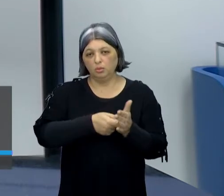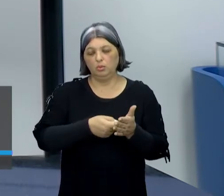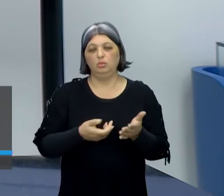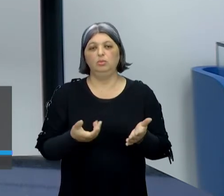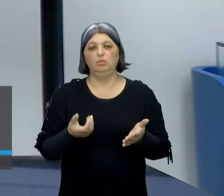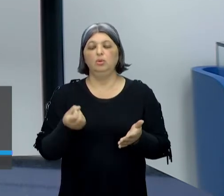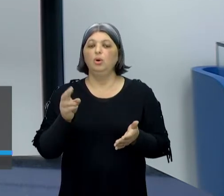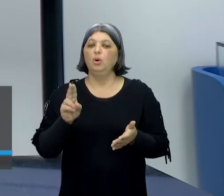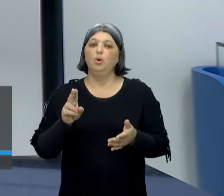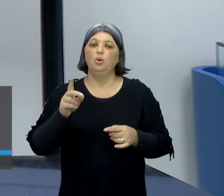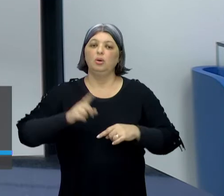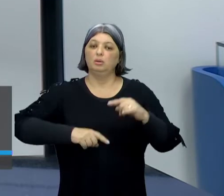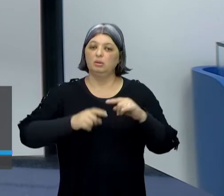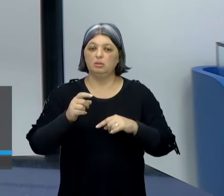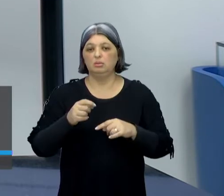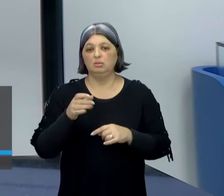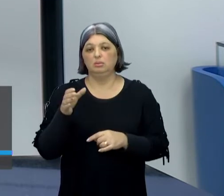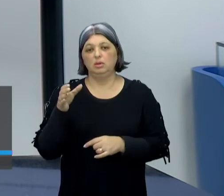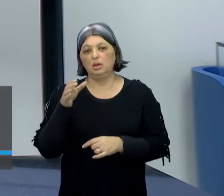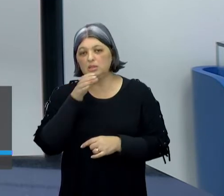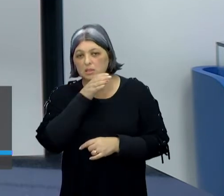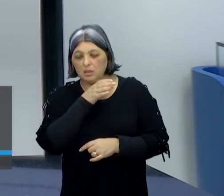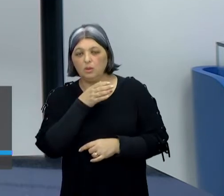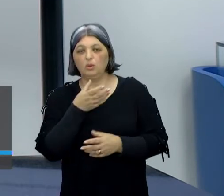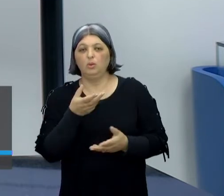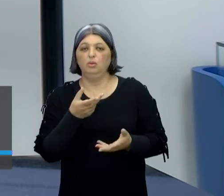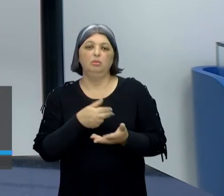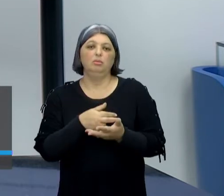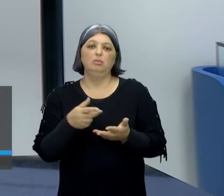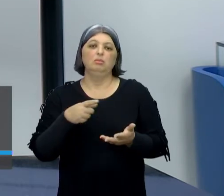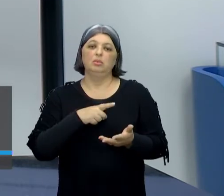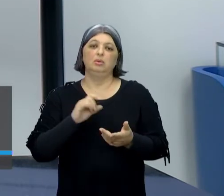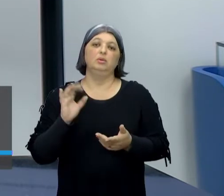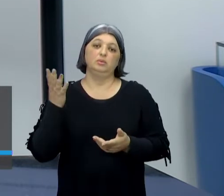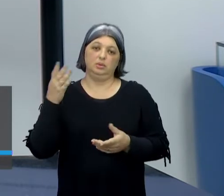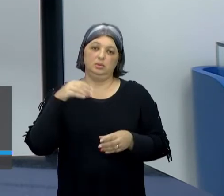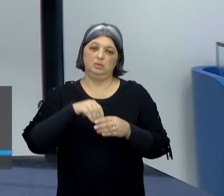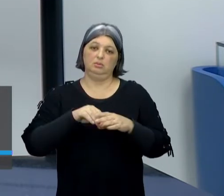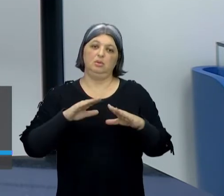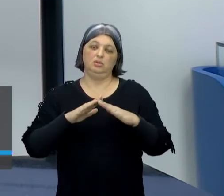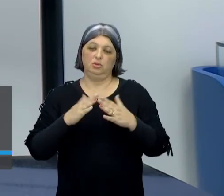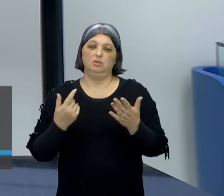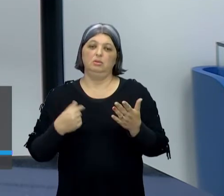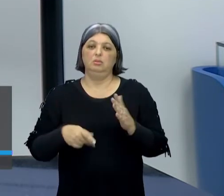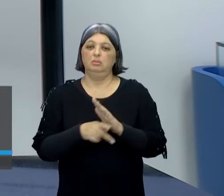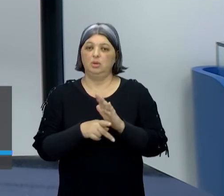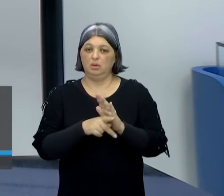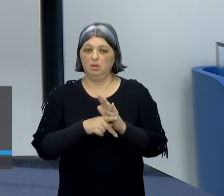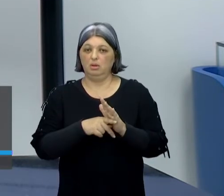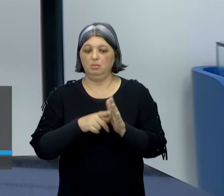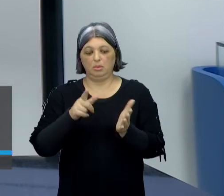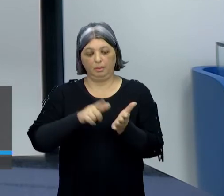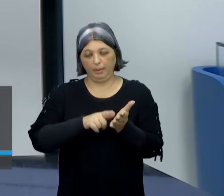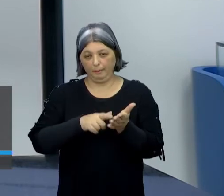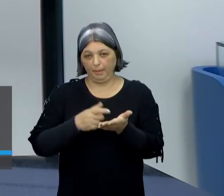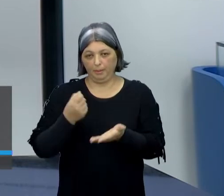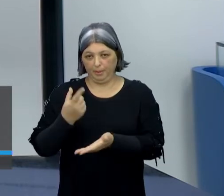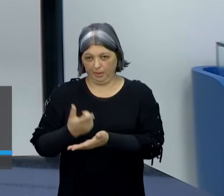que tipo de aquecedor, se foi aquecedor, se não foi. O que aconteceu aí que essa conta veio